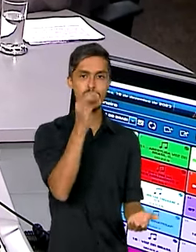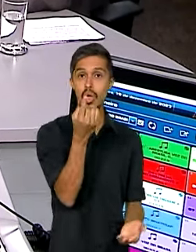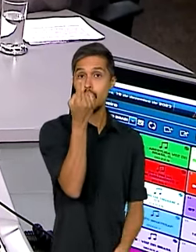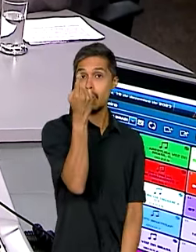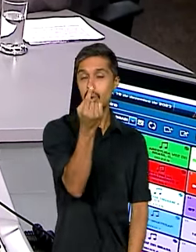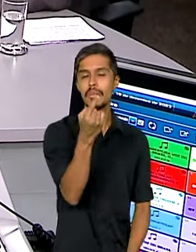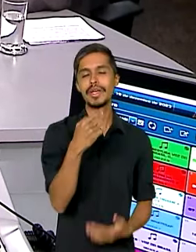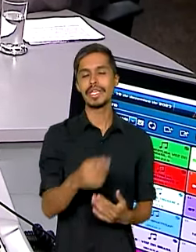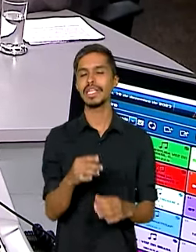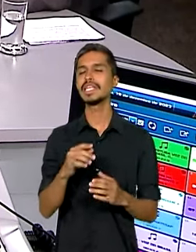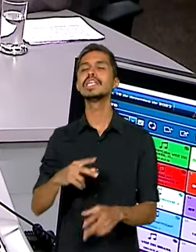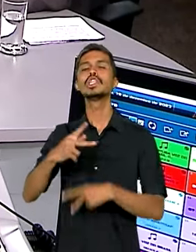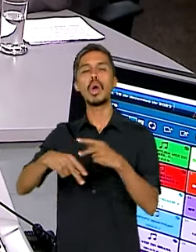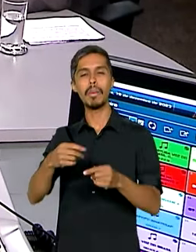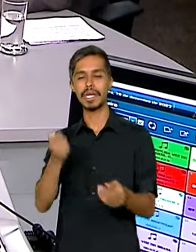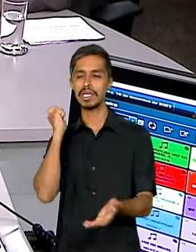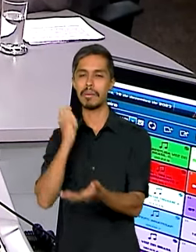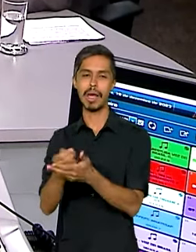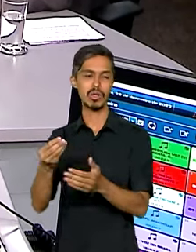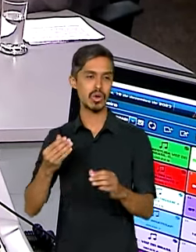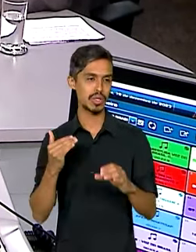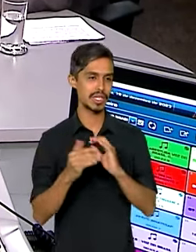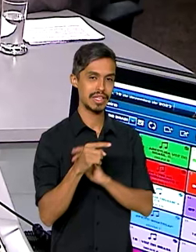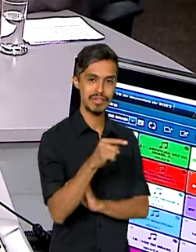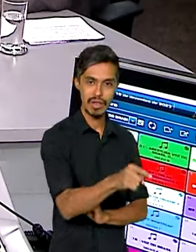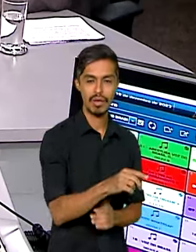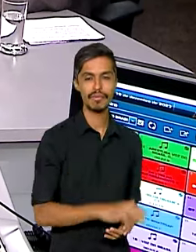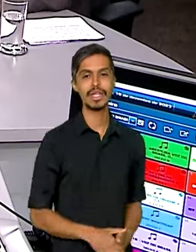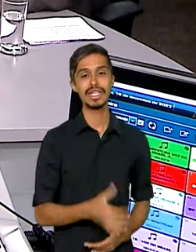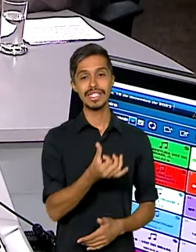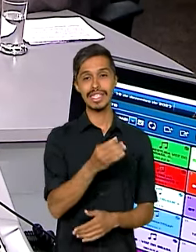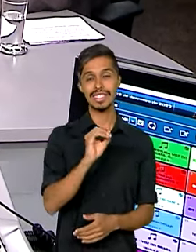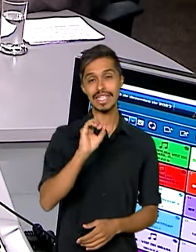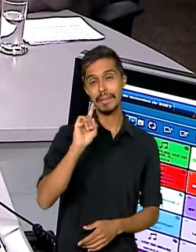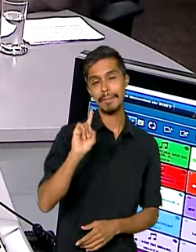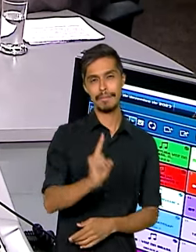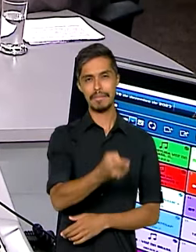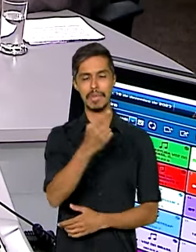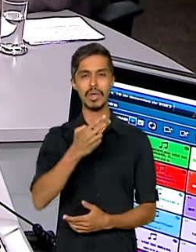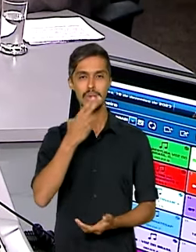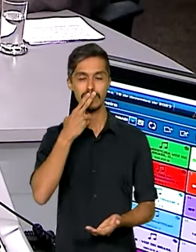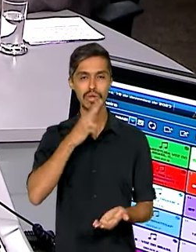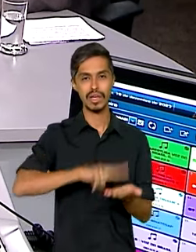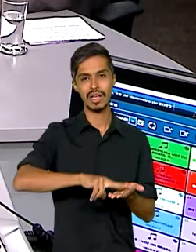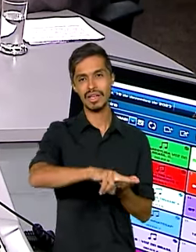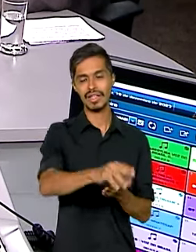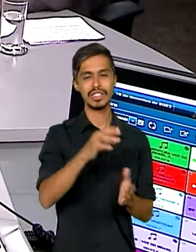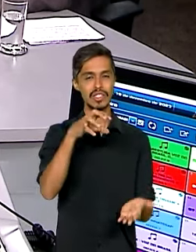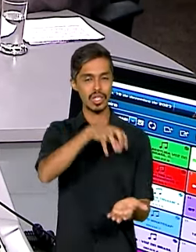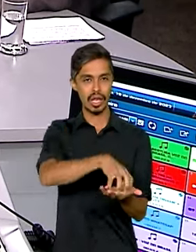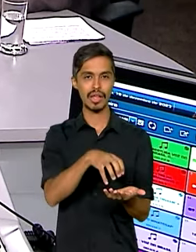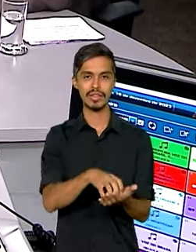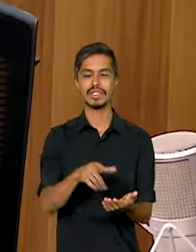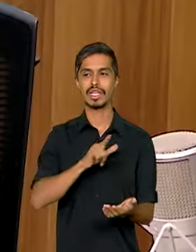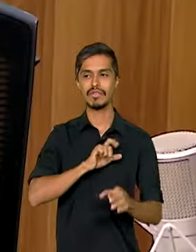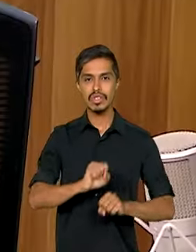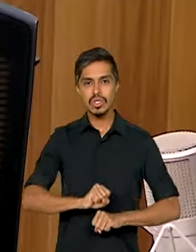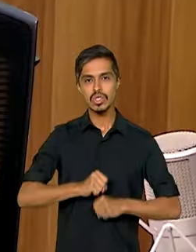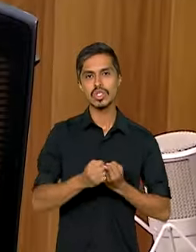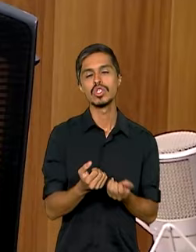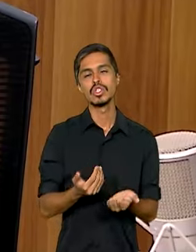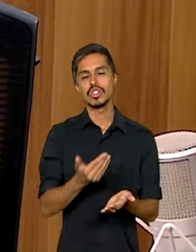chega a essa criança e 60.000 cartas foram iniciativas corporativas de grupos de